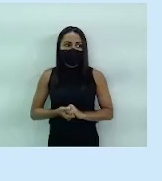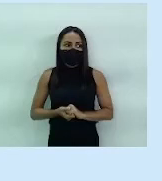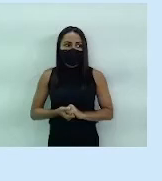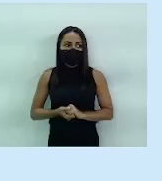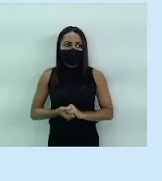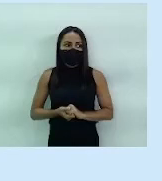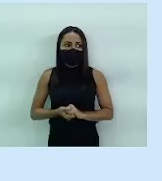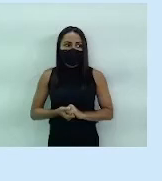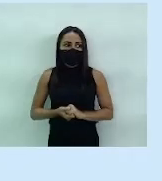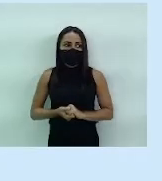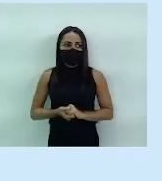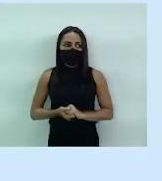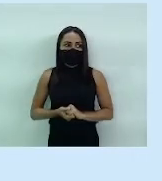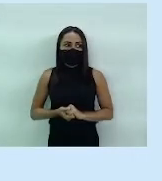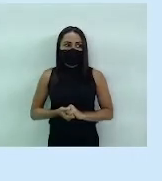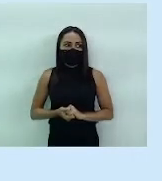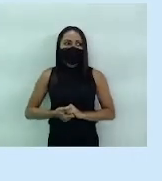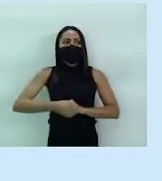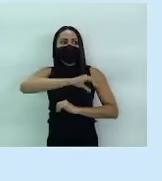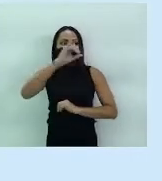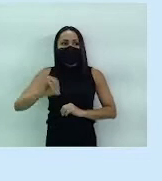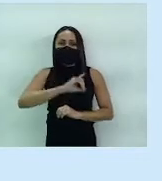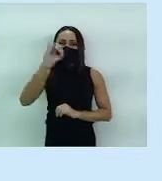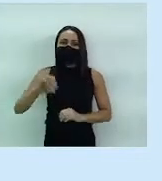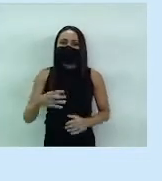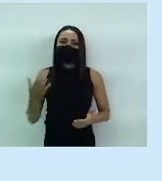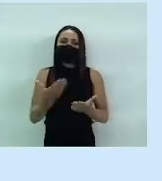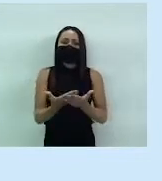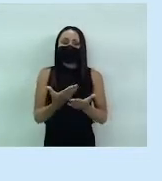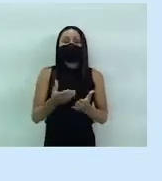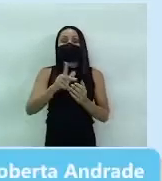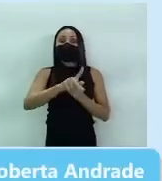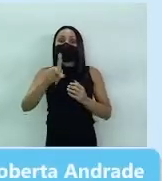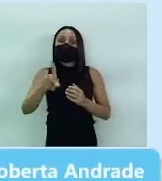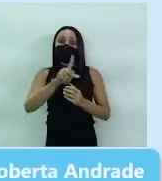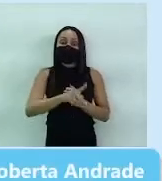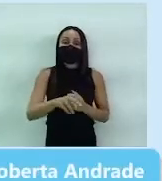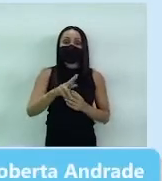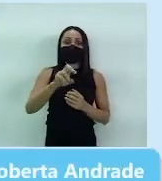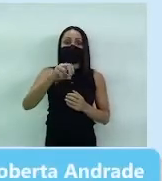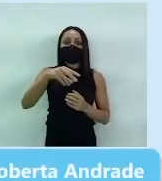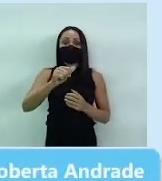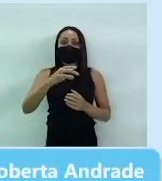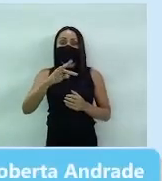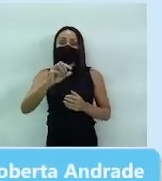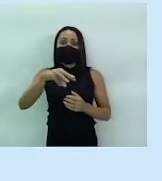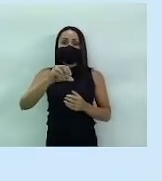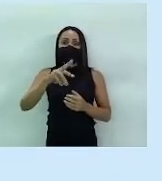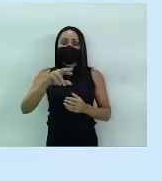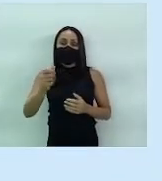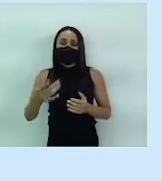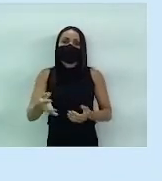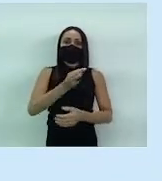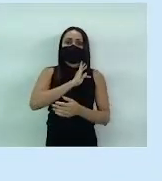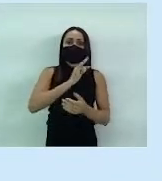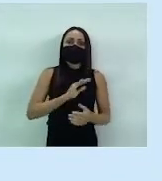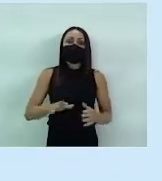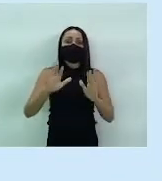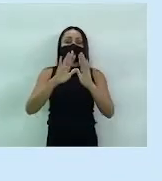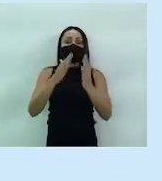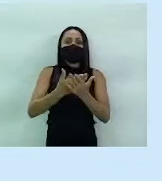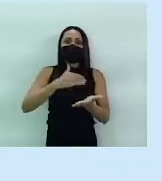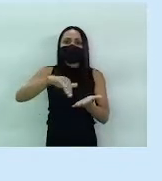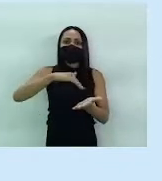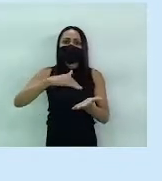youtube.com/EAD Pernambuco. Olá, estudante! Eu sou a professora Renata Moura, do curso técnico em secretaria escolar. E hoje